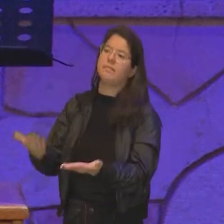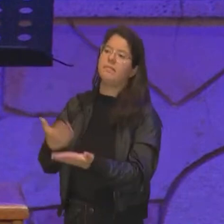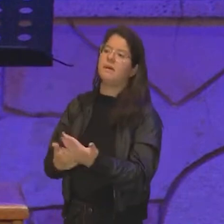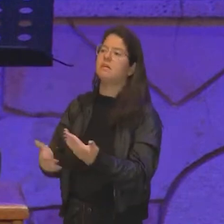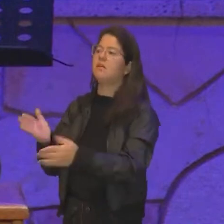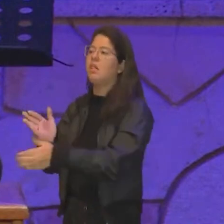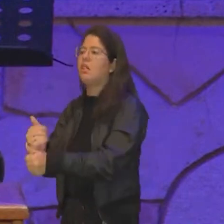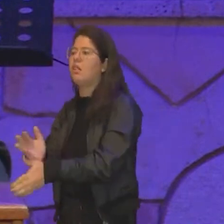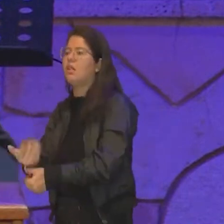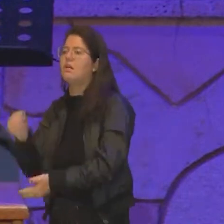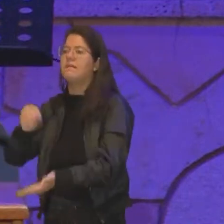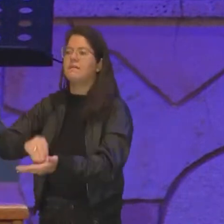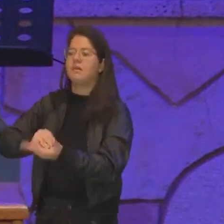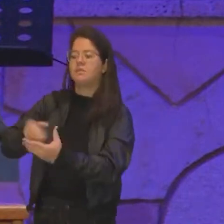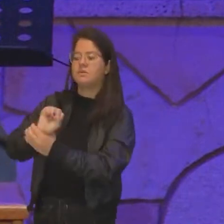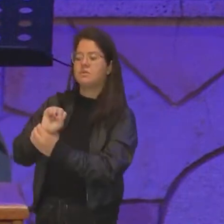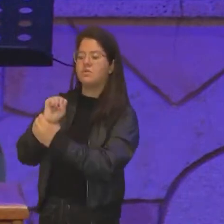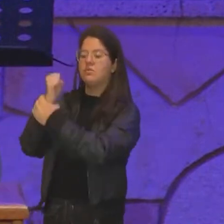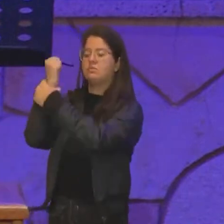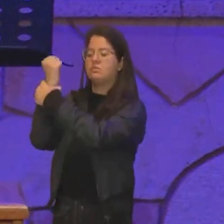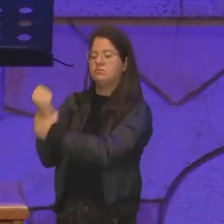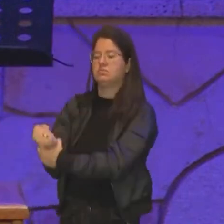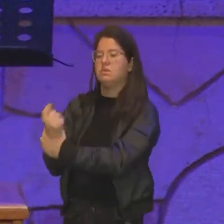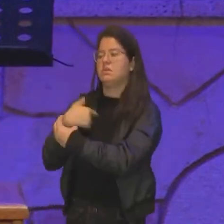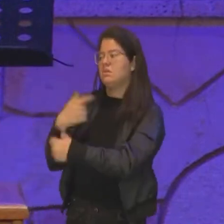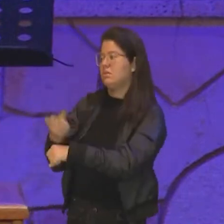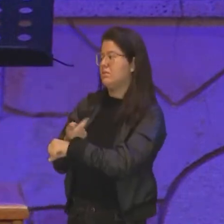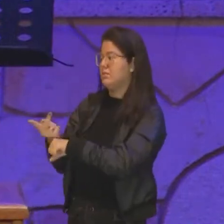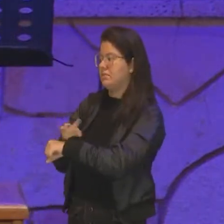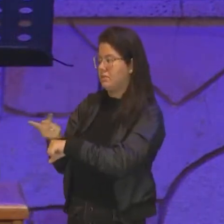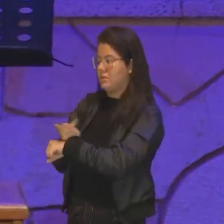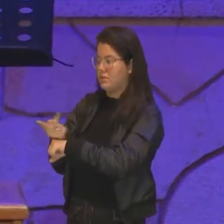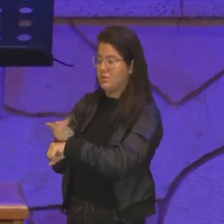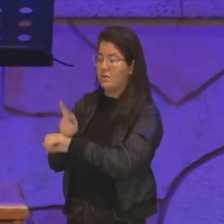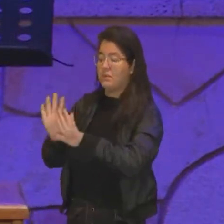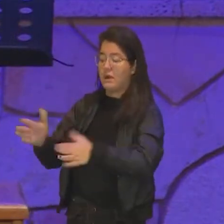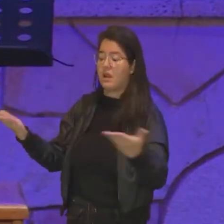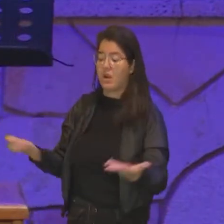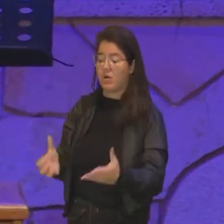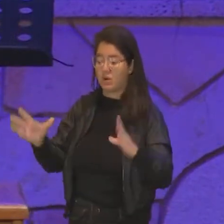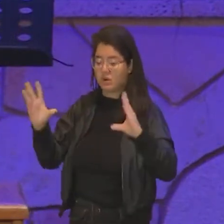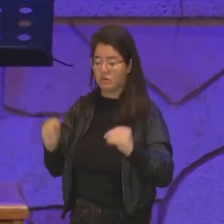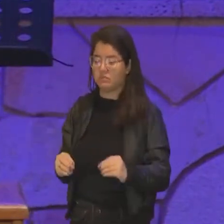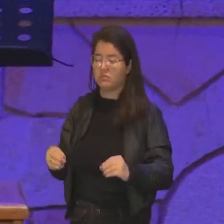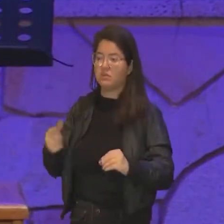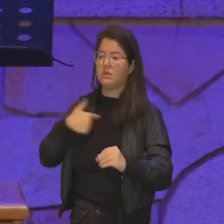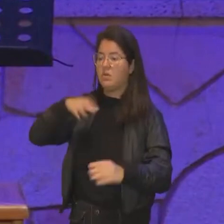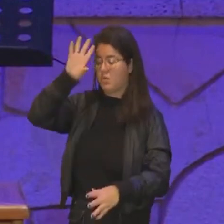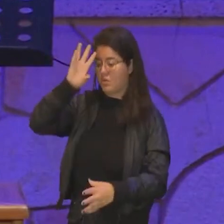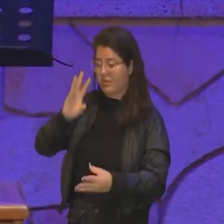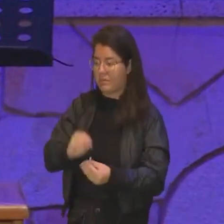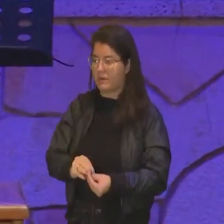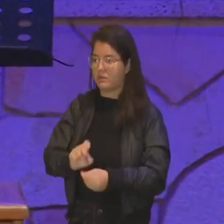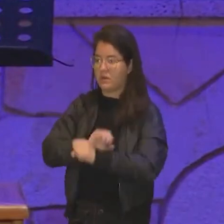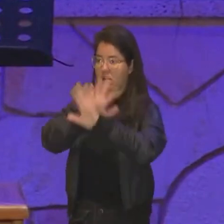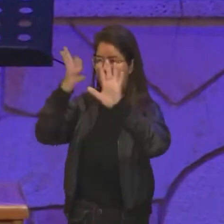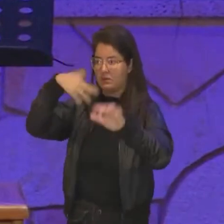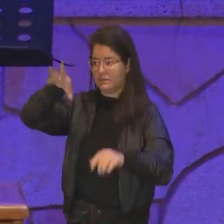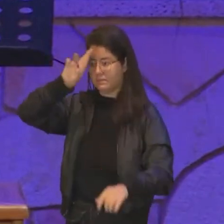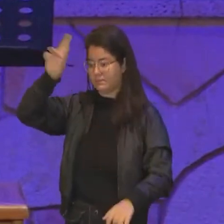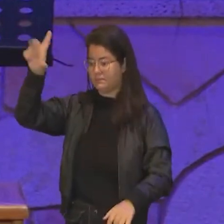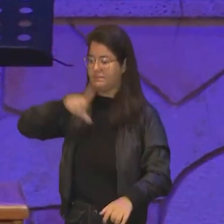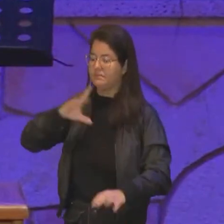estado inseguro, tenho procurado, mas nesta noite eu entendo que o Senhor